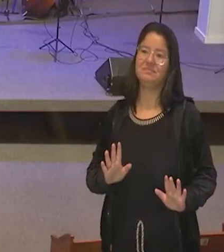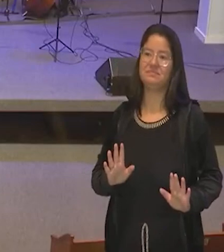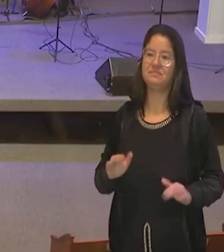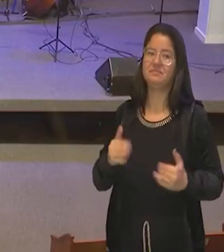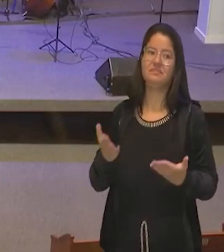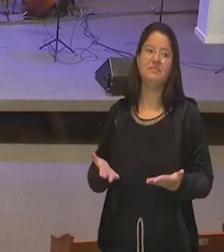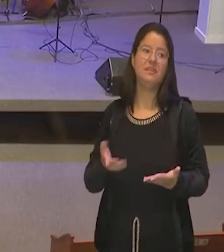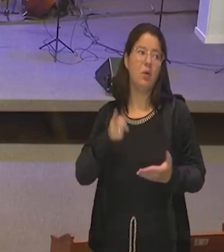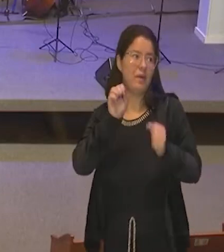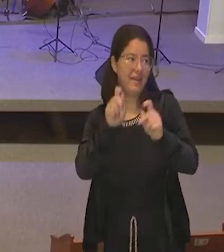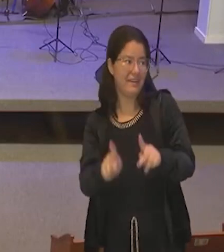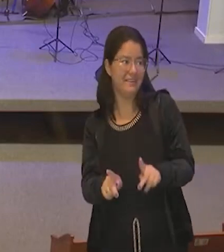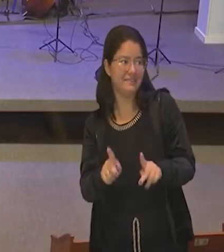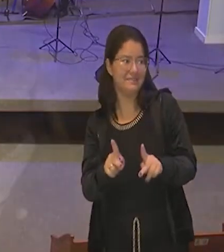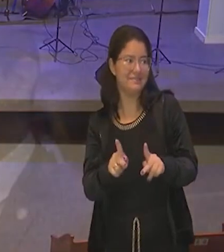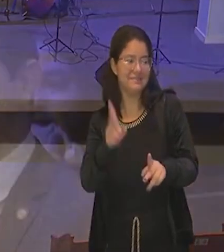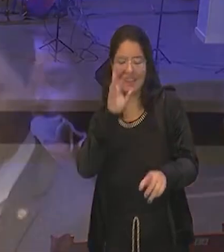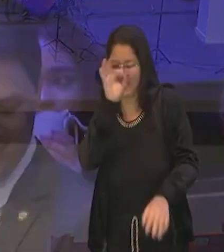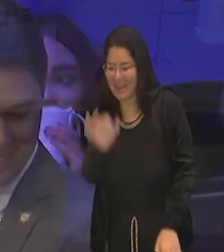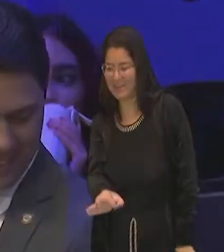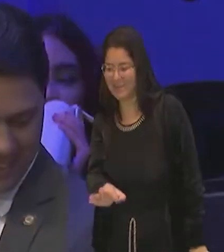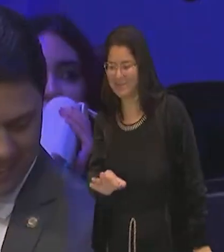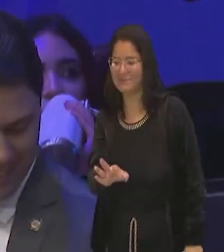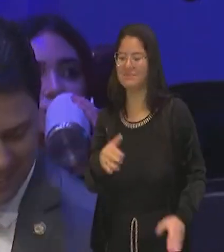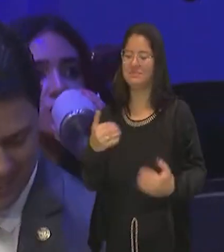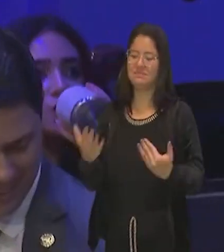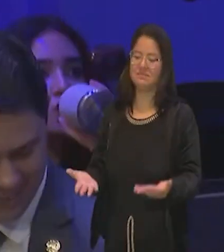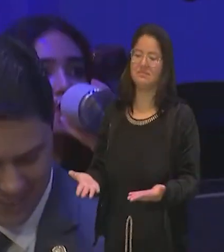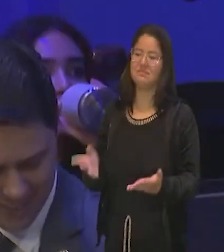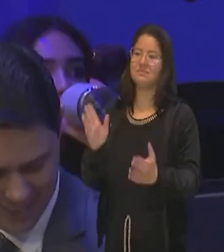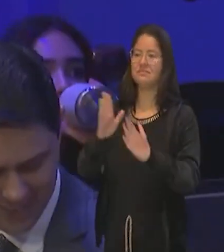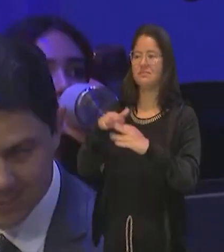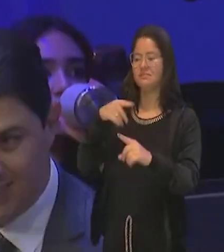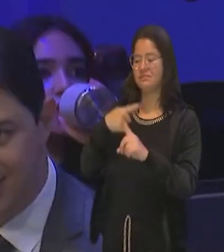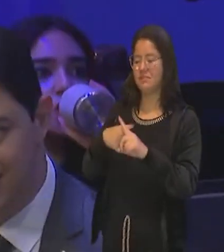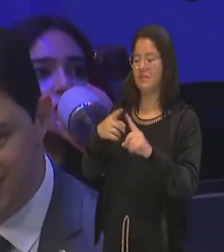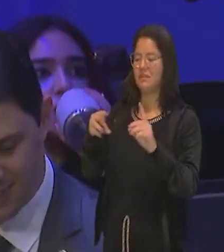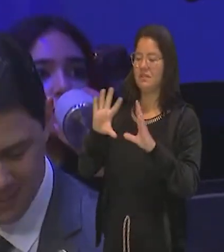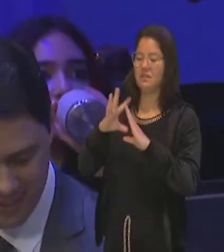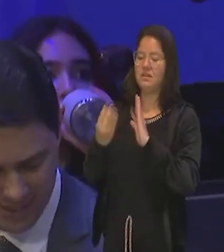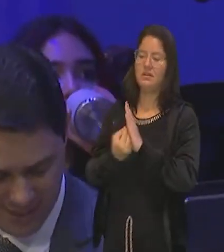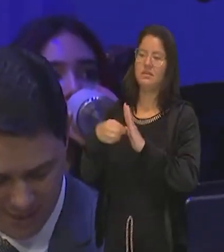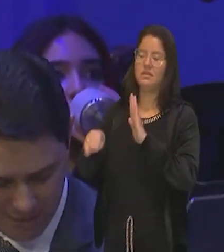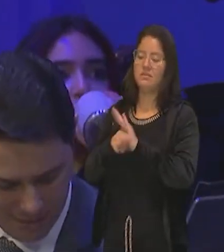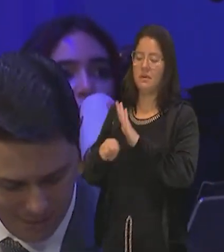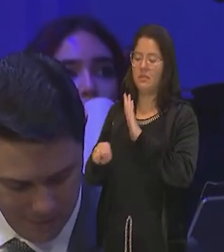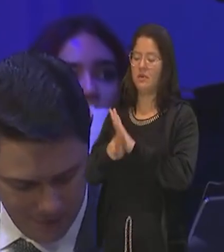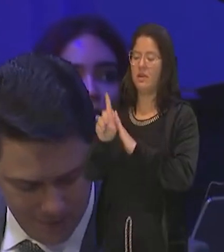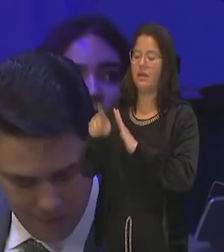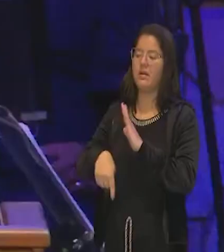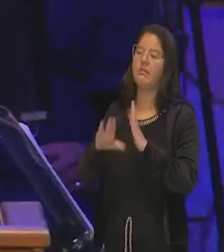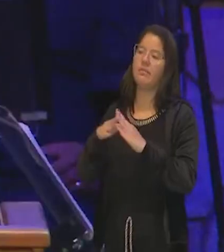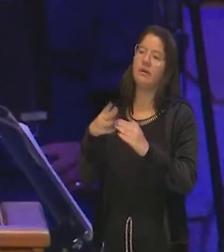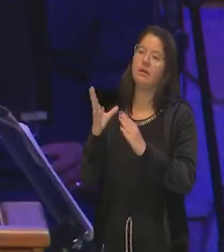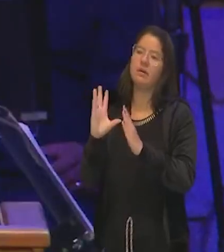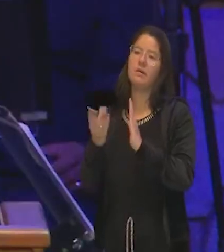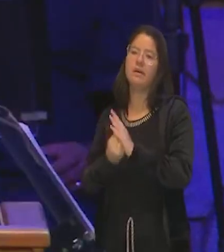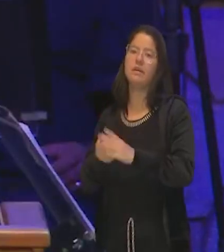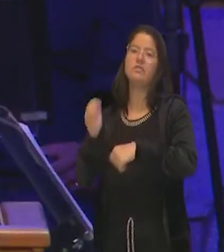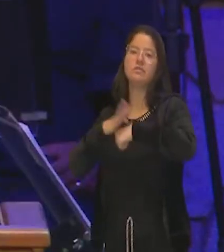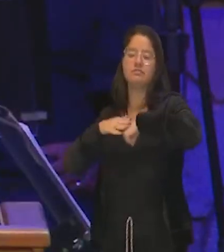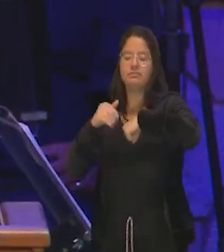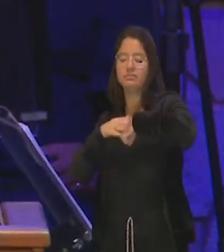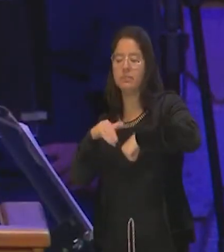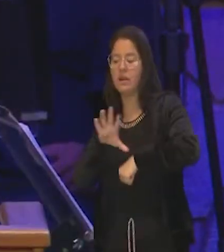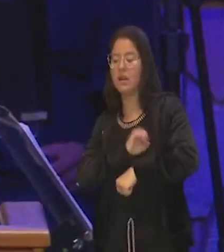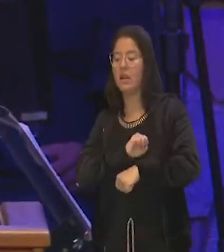não, né, Eneida? Principalmente se tratando de uma igreja como esta, a Igreja Memorial, uma igreja amorosa, uma igreja cuidadosa,